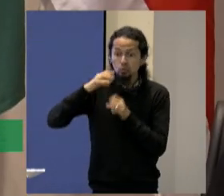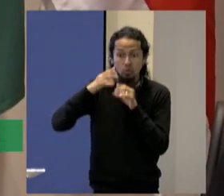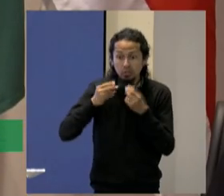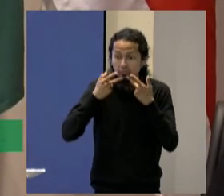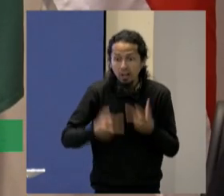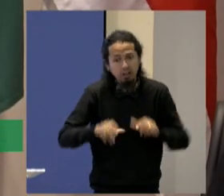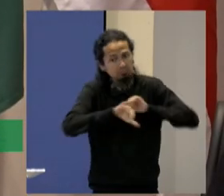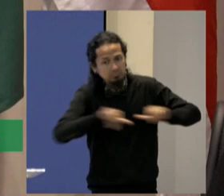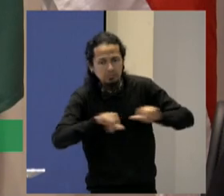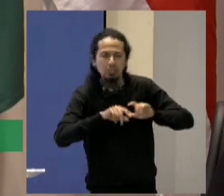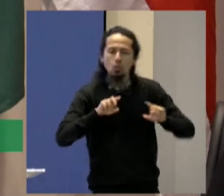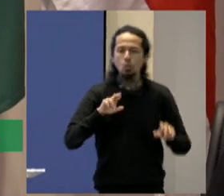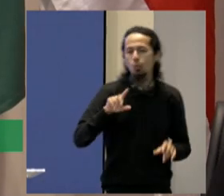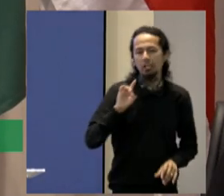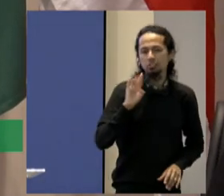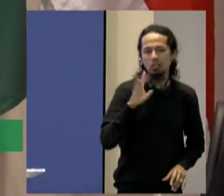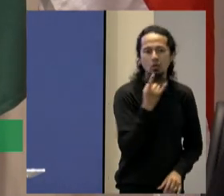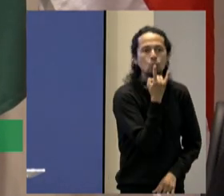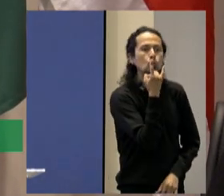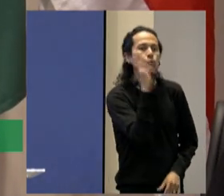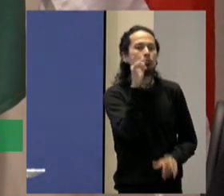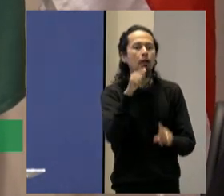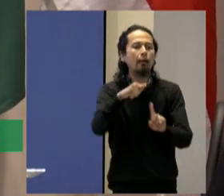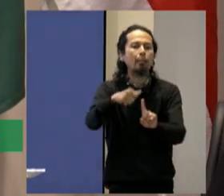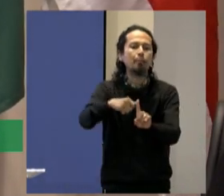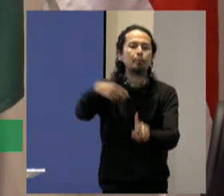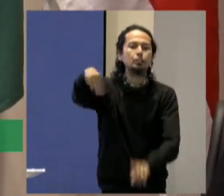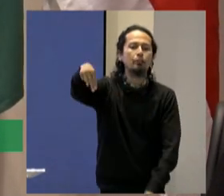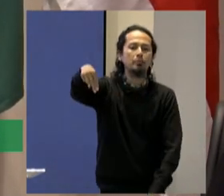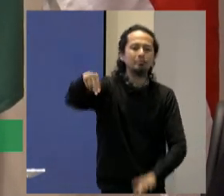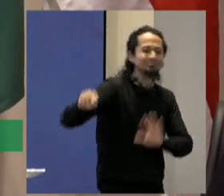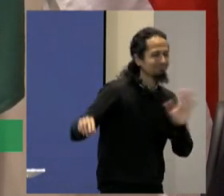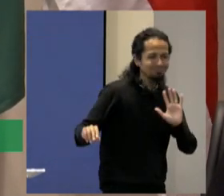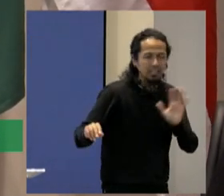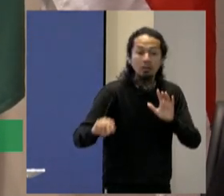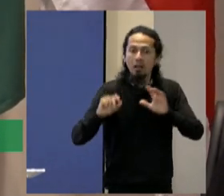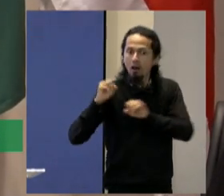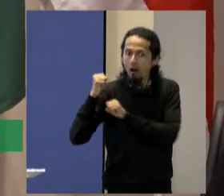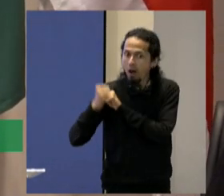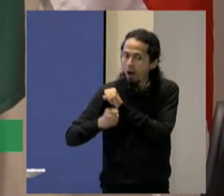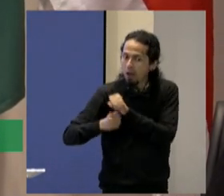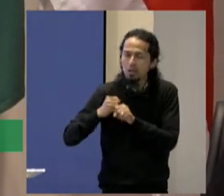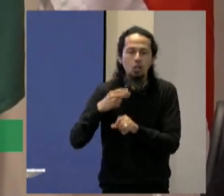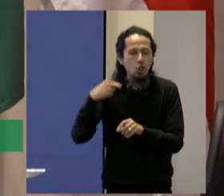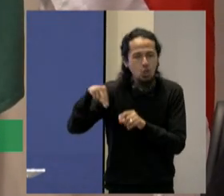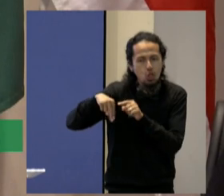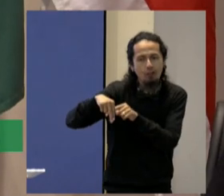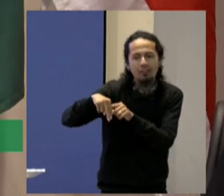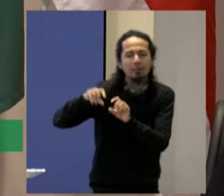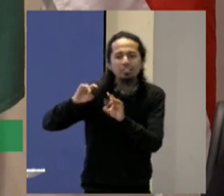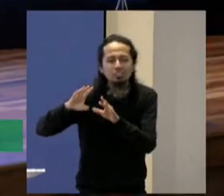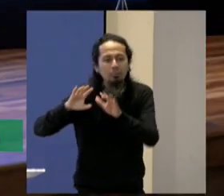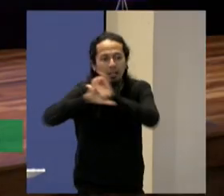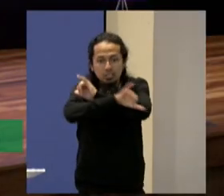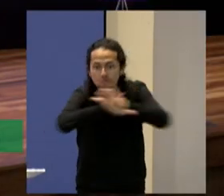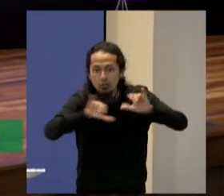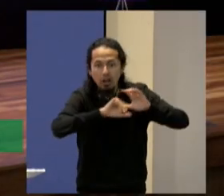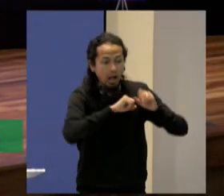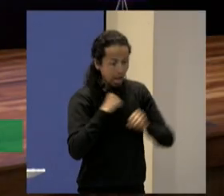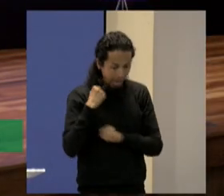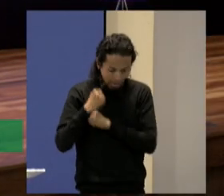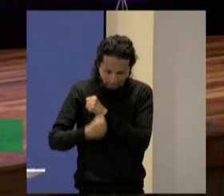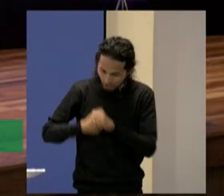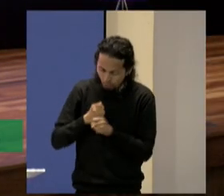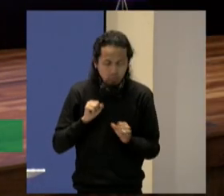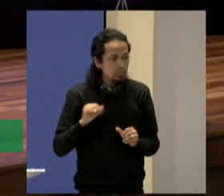Novembro é um mês para a gente celebrar o que a gente, né, produziu durante todo o ano. E para a gente também se olhar enquanto escola, né?